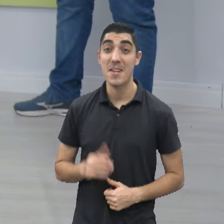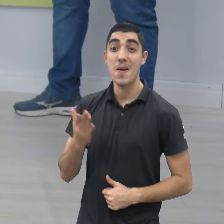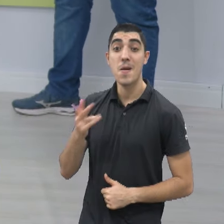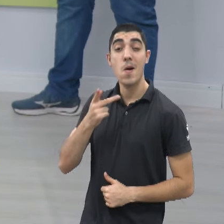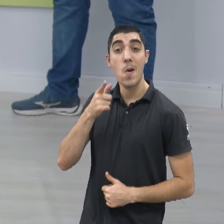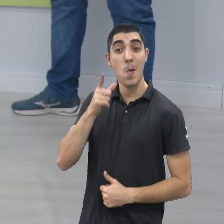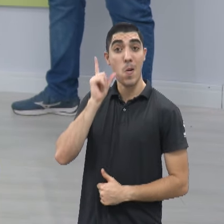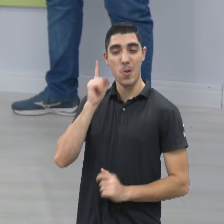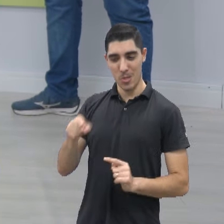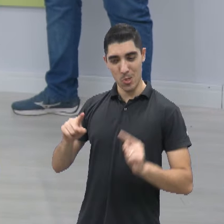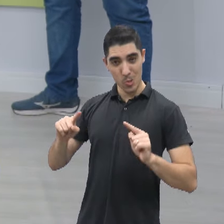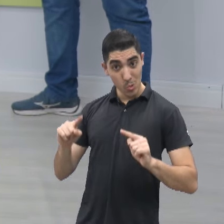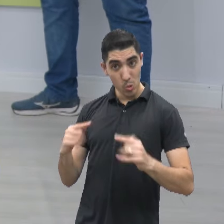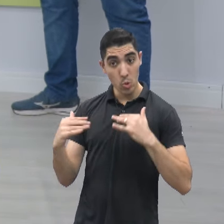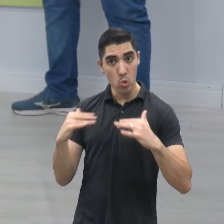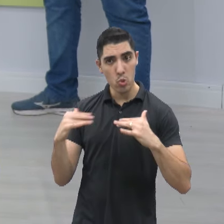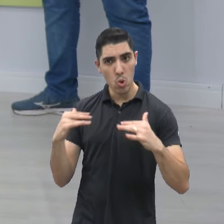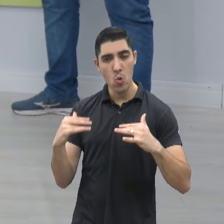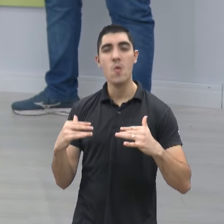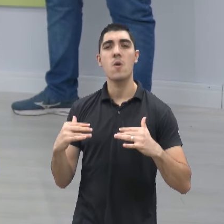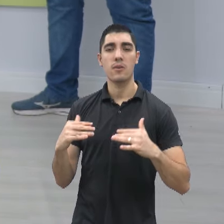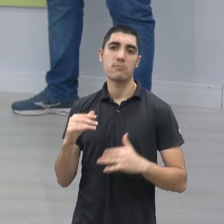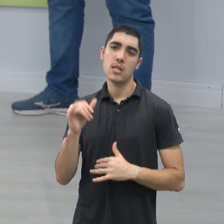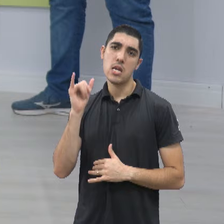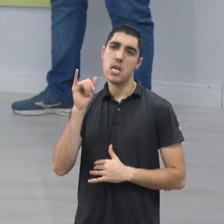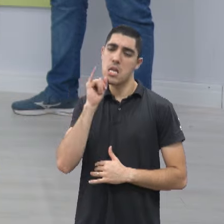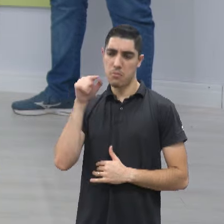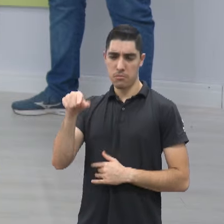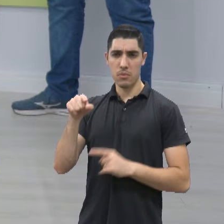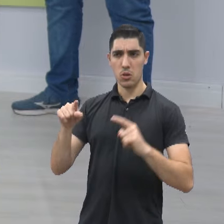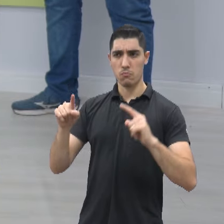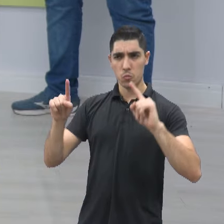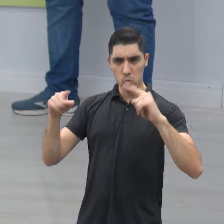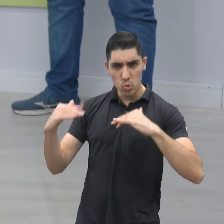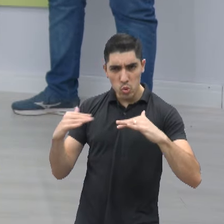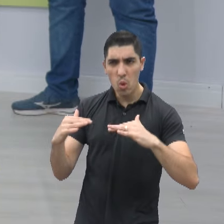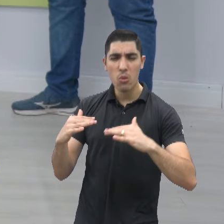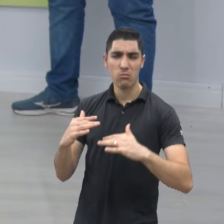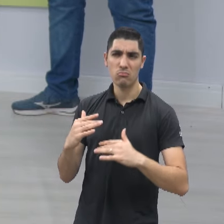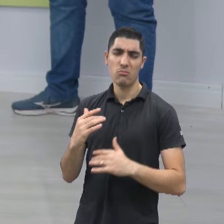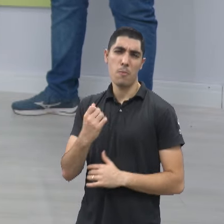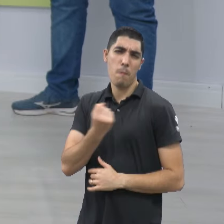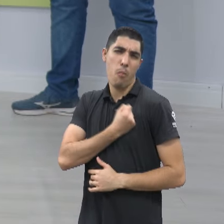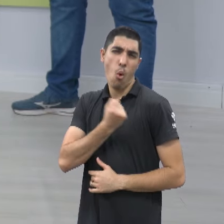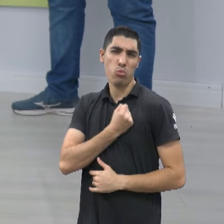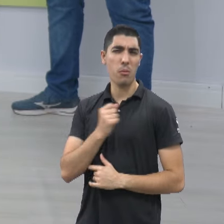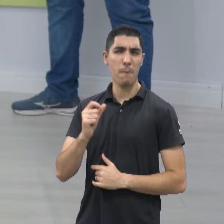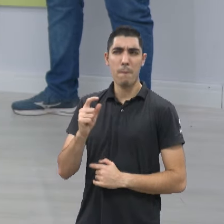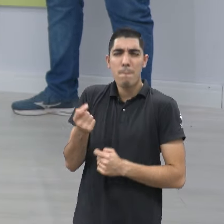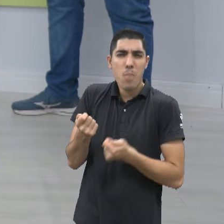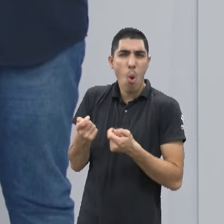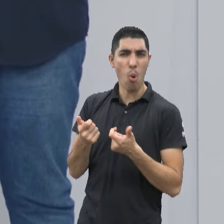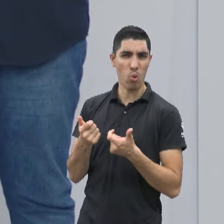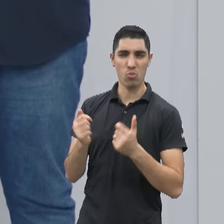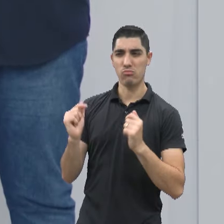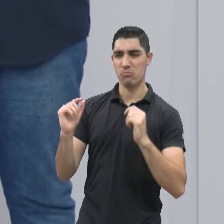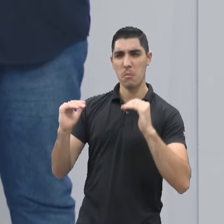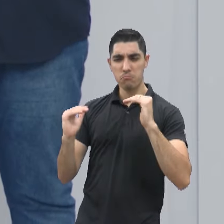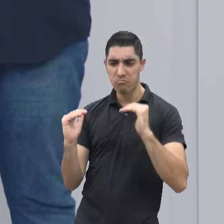um jogo que a gente olha, se a gente olhar só o placar, a gente pode dizer, foi um placar baixo, talvez um jogo mais ou menos, né? A gente está acostumado aí